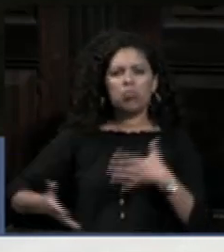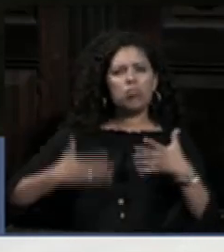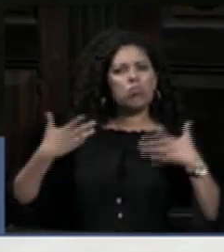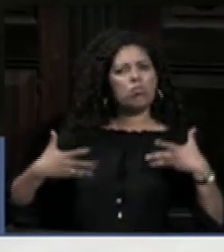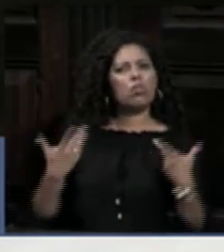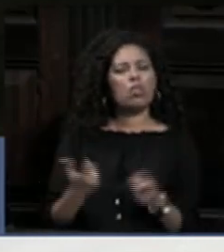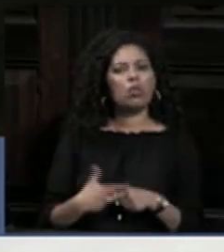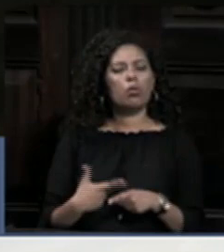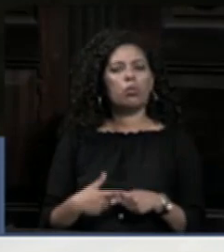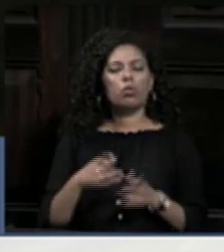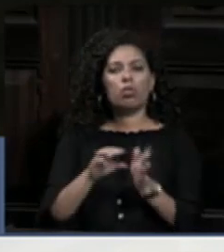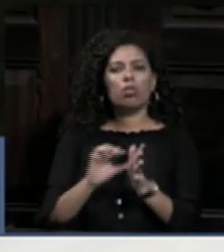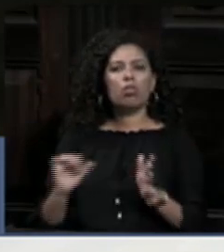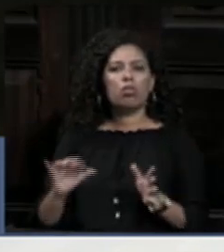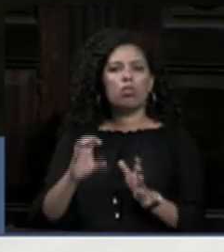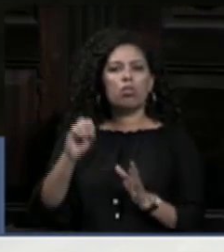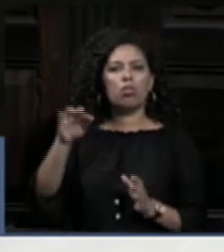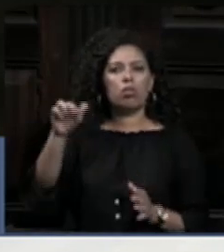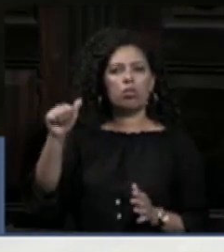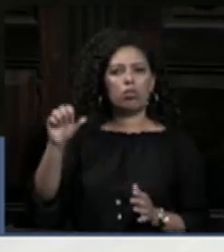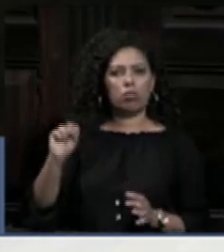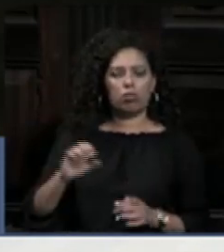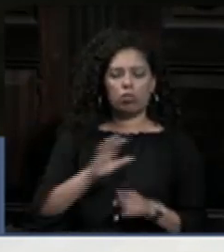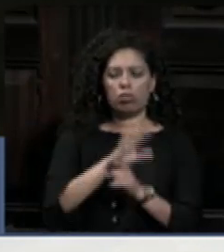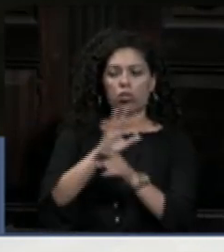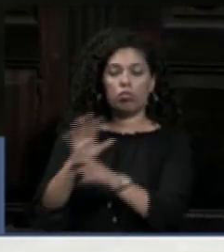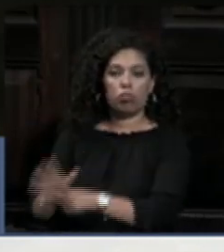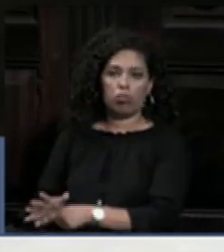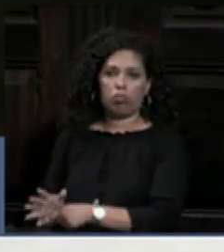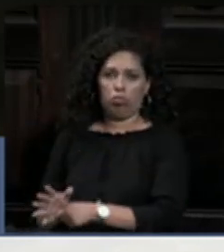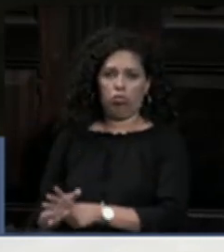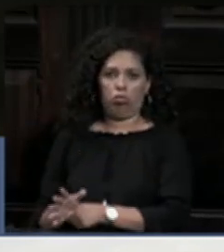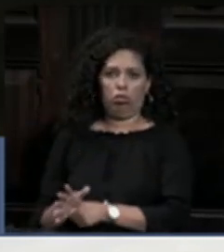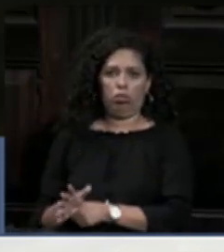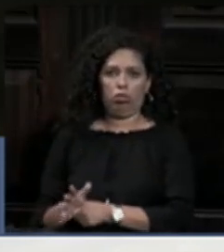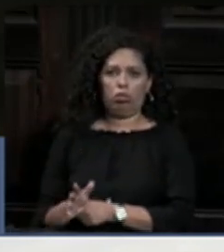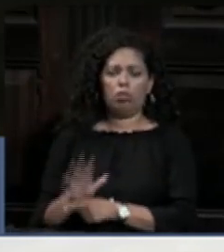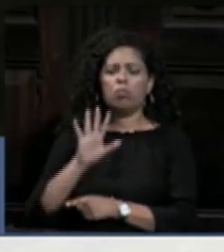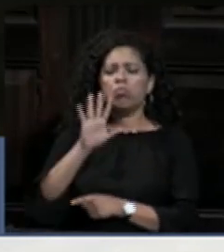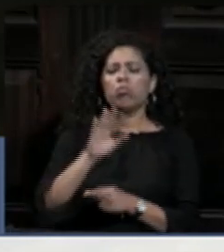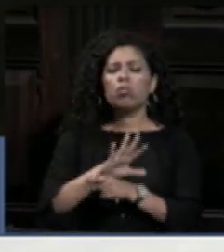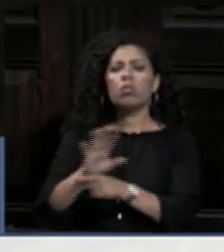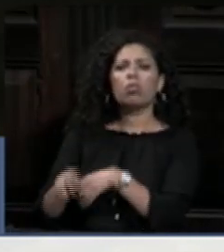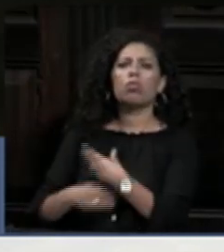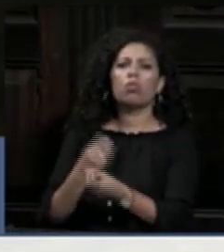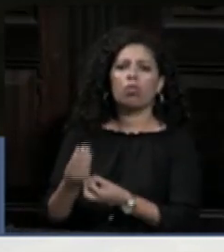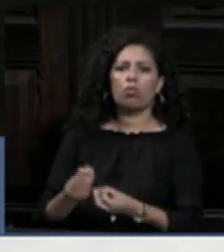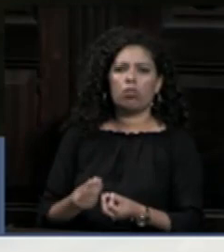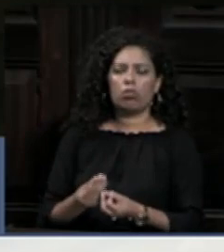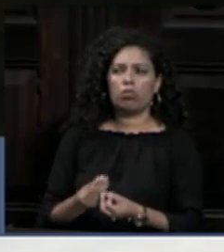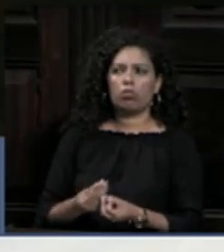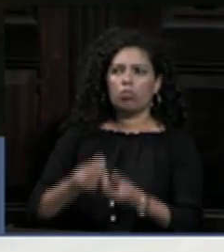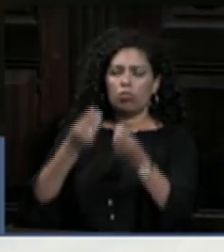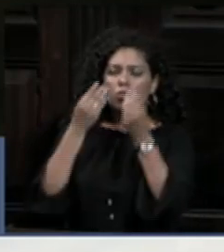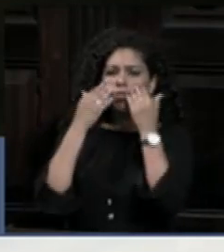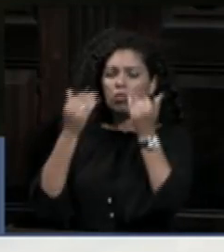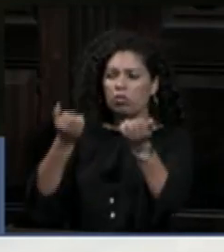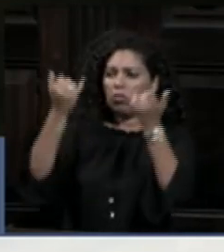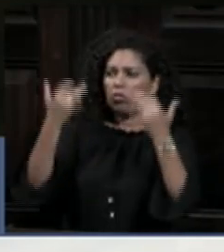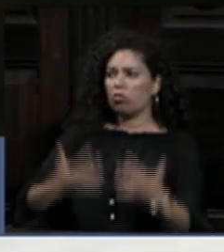quero dizer que a lei de cotas ela repara uma uma questão um direito importante